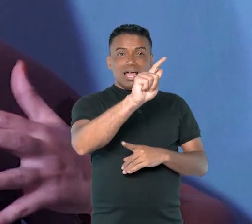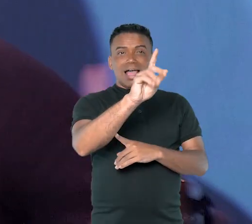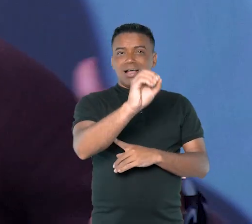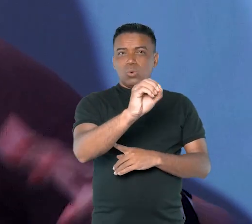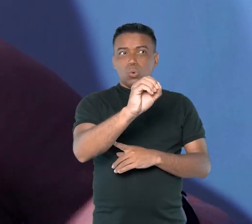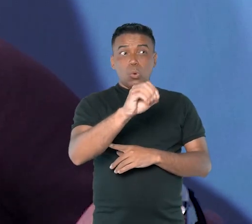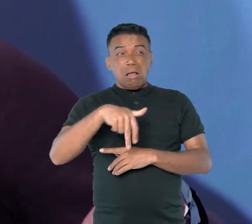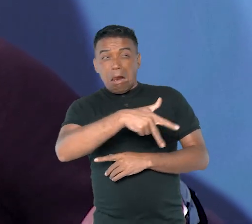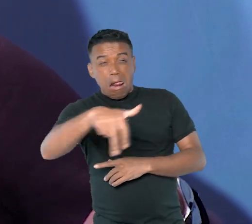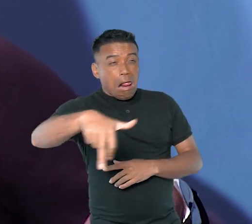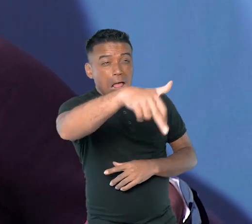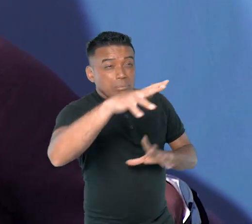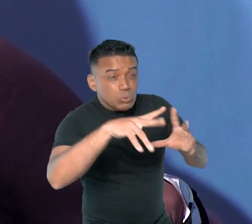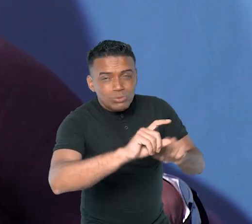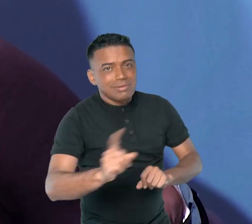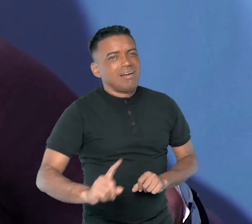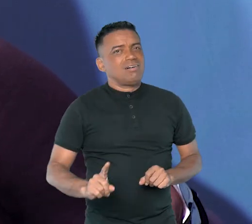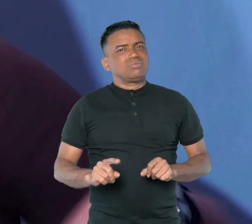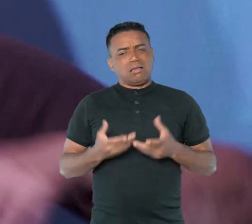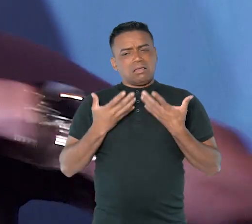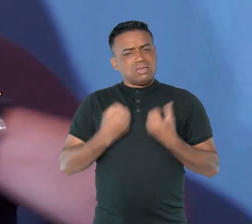se permitir um pouco